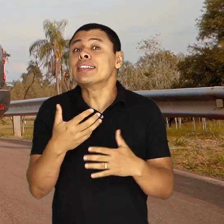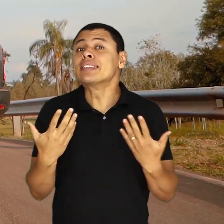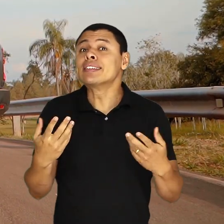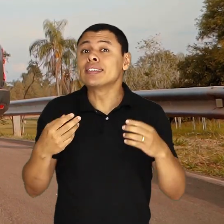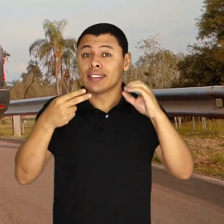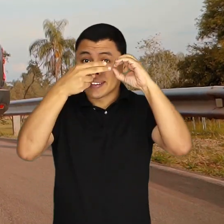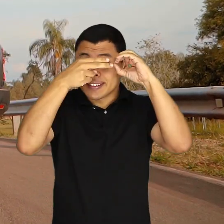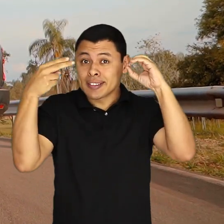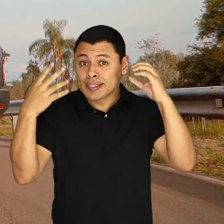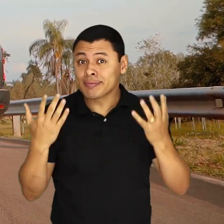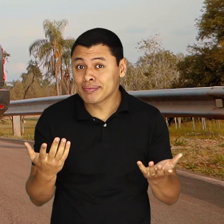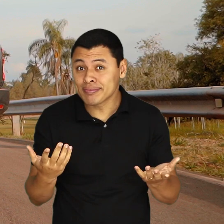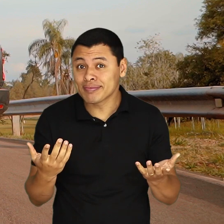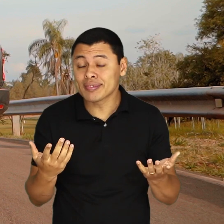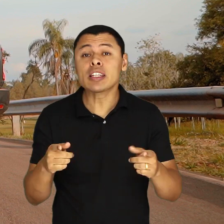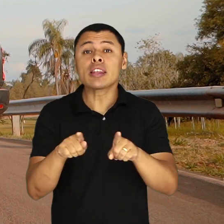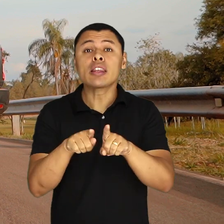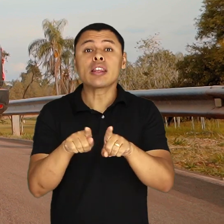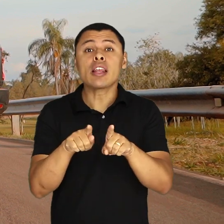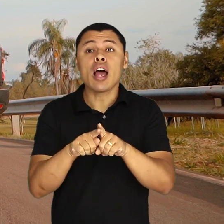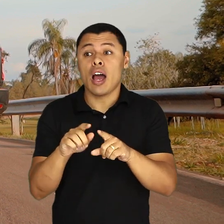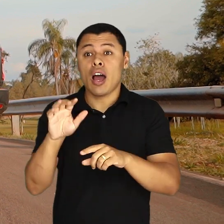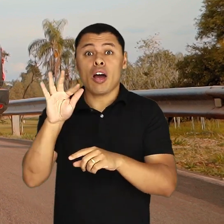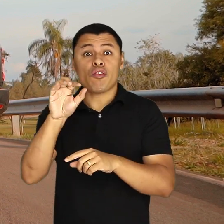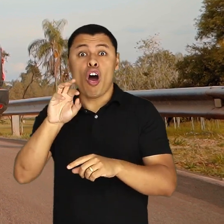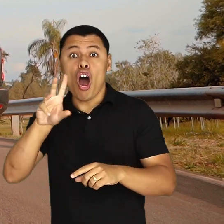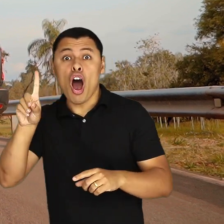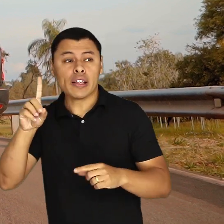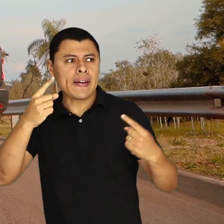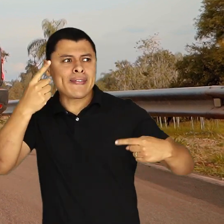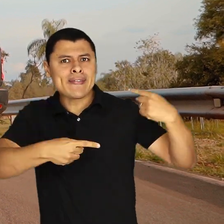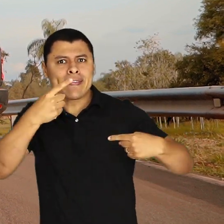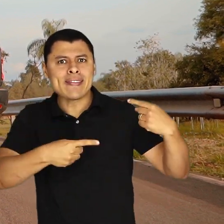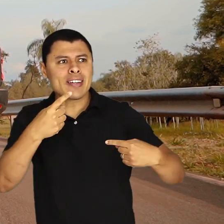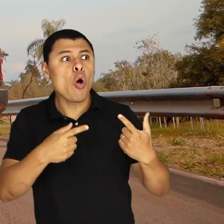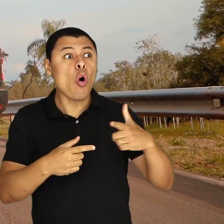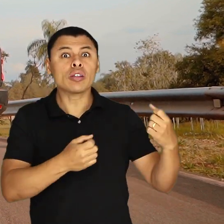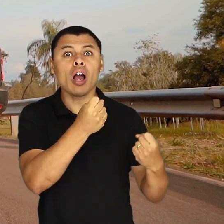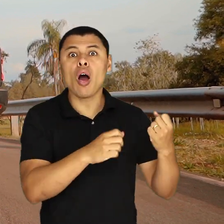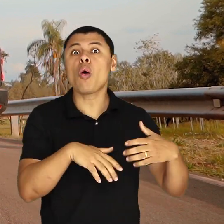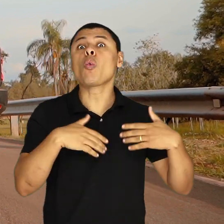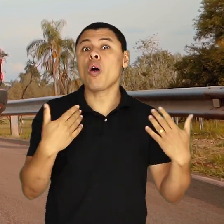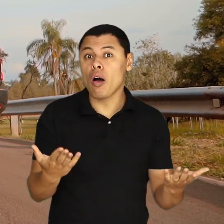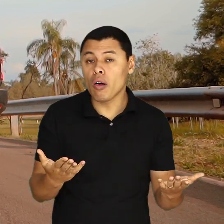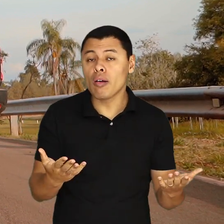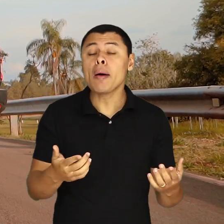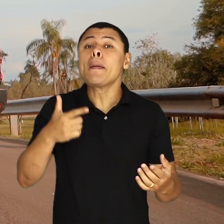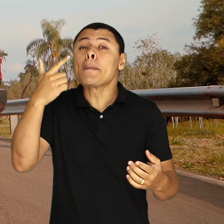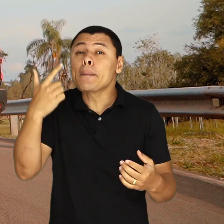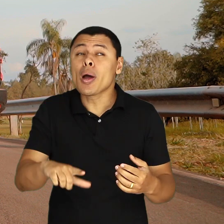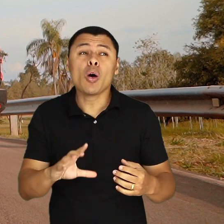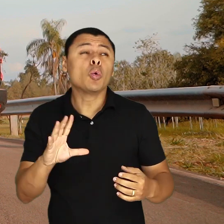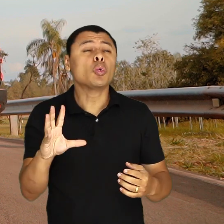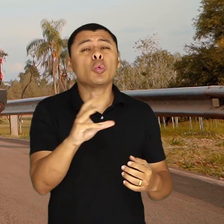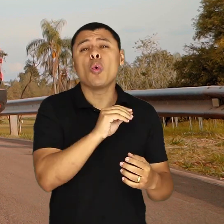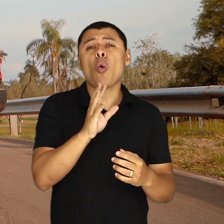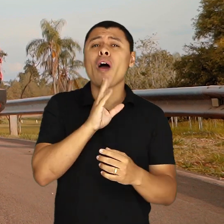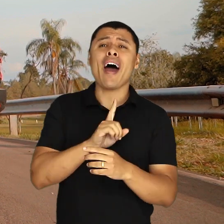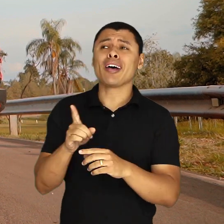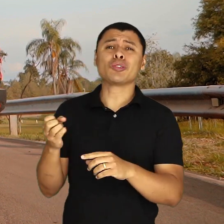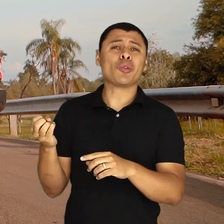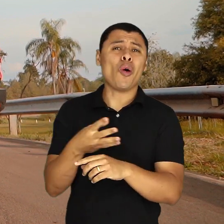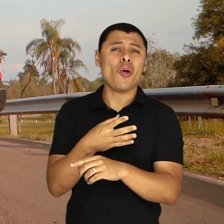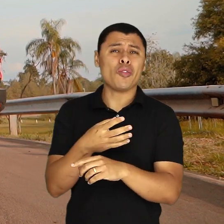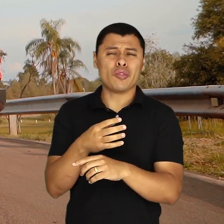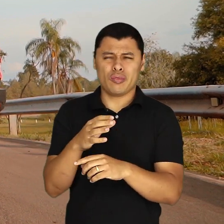que custa o Bronco Sport? Como que a Ford vai posicionar ele? Com quem ele vai brigar? E talvez mais importante do que isso, como que a Ford vai transmitir a confiança para o